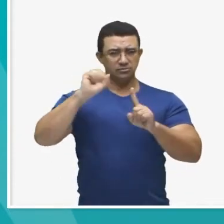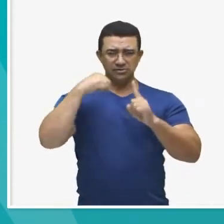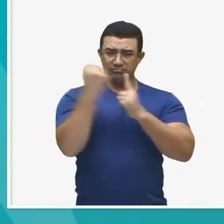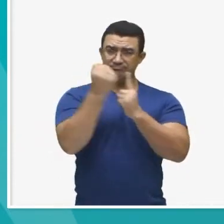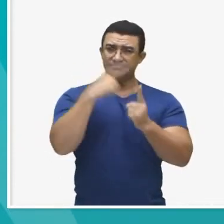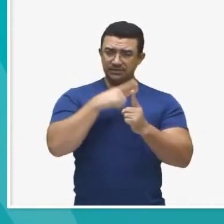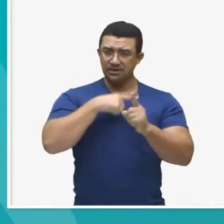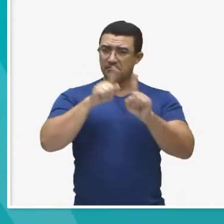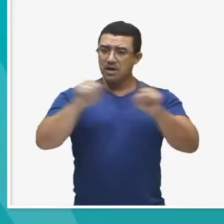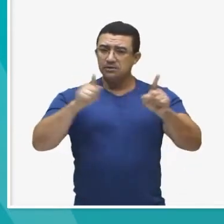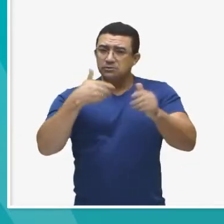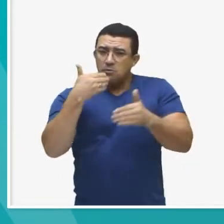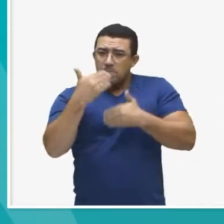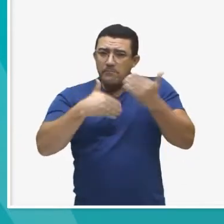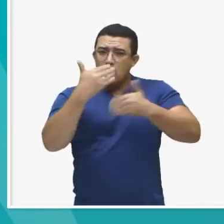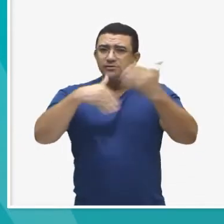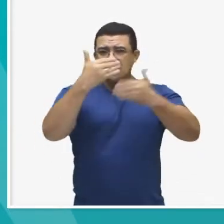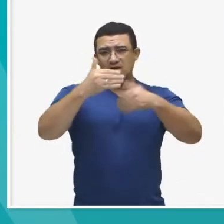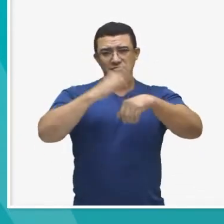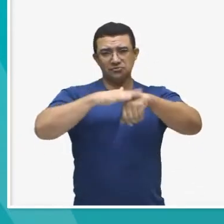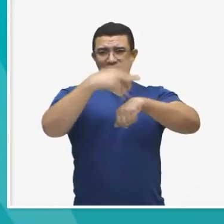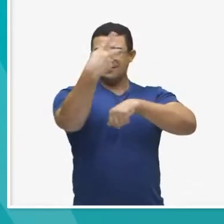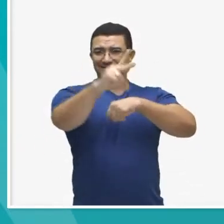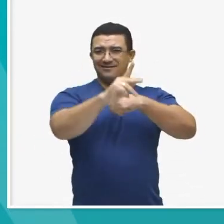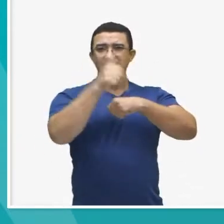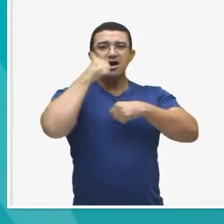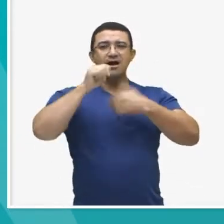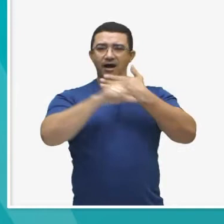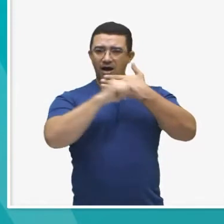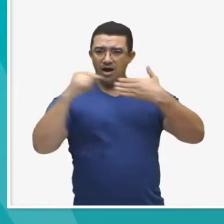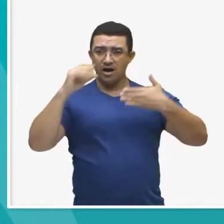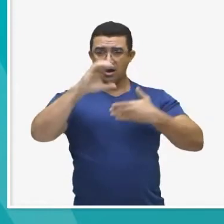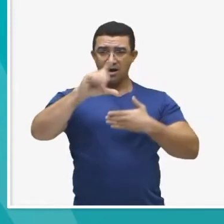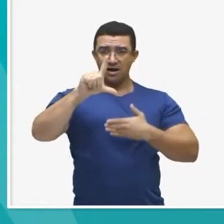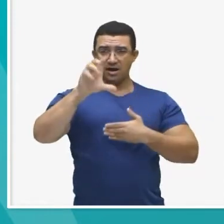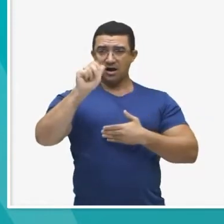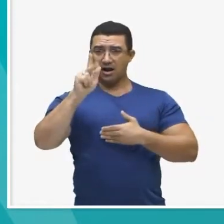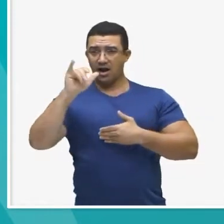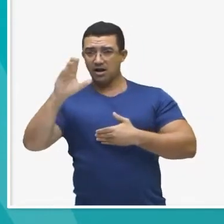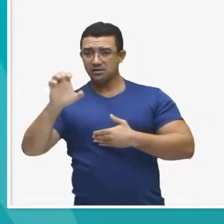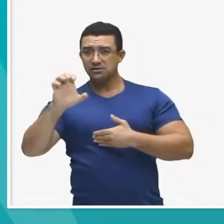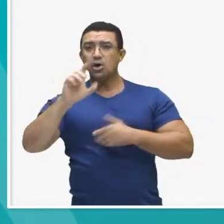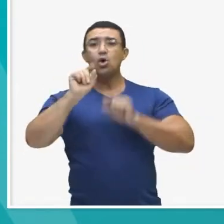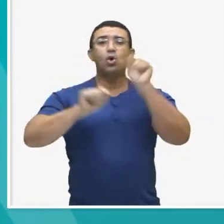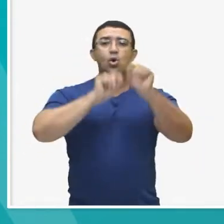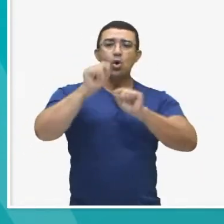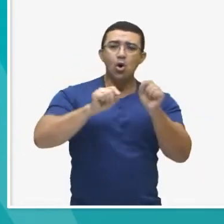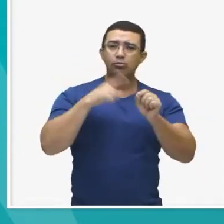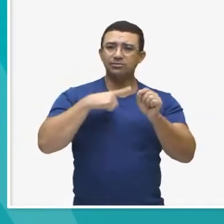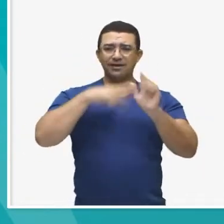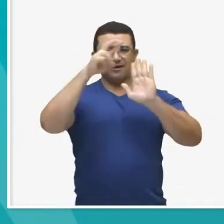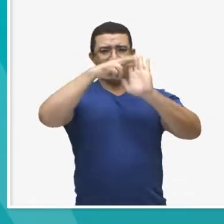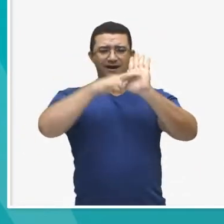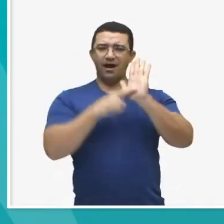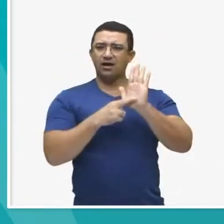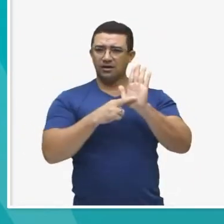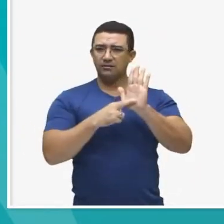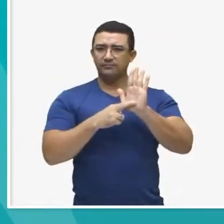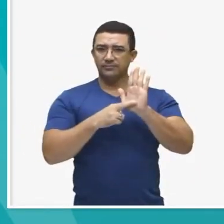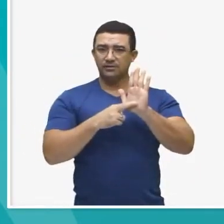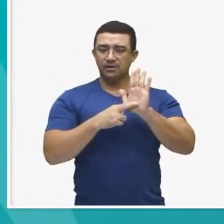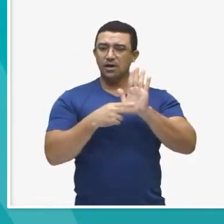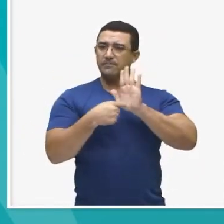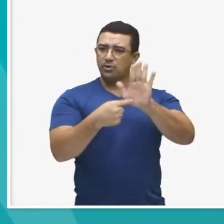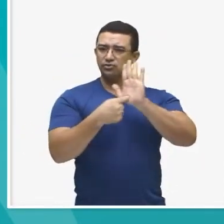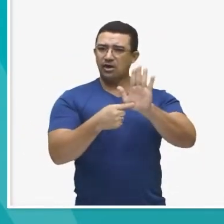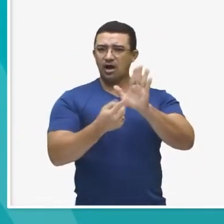o processo de Clarice é esse. Então, é uma outra maneira de criar esteticamente, né? Que passa muito mais